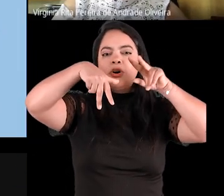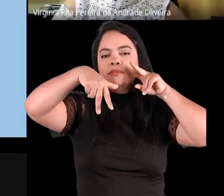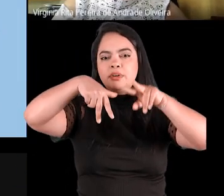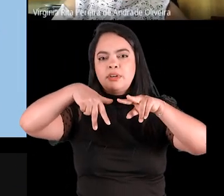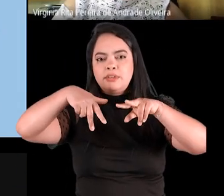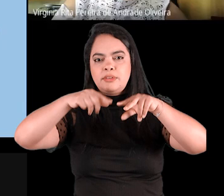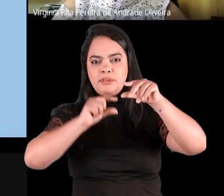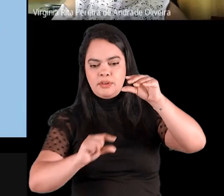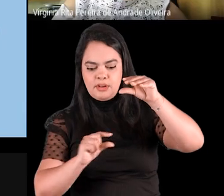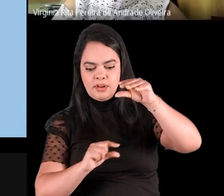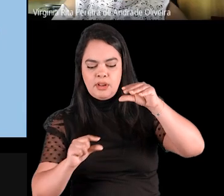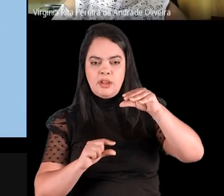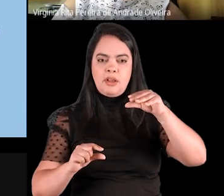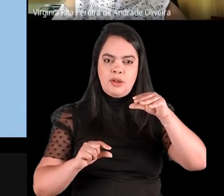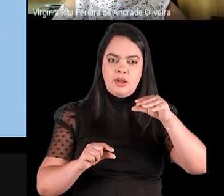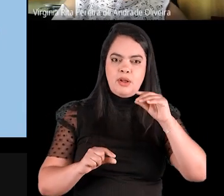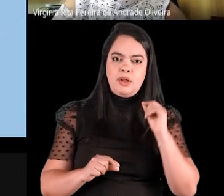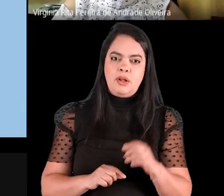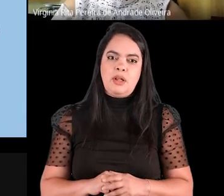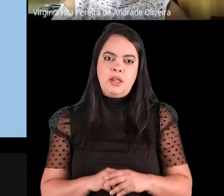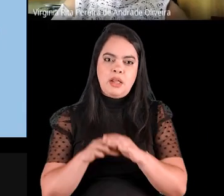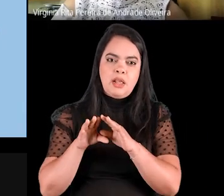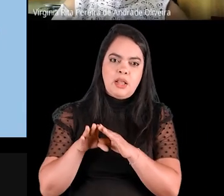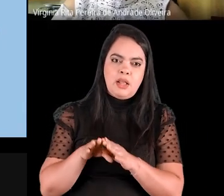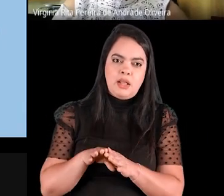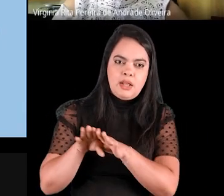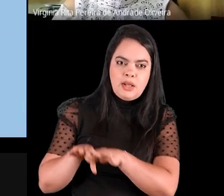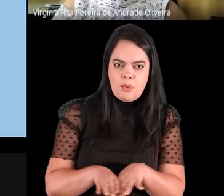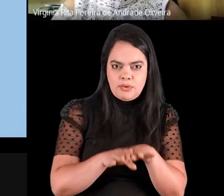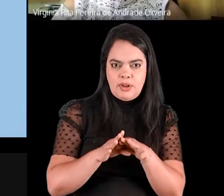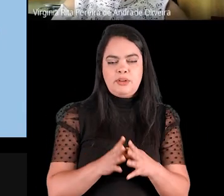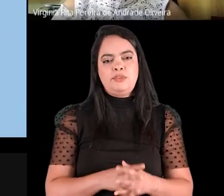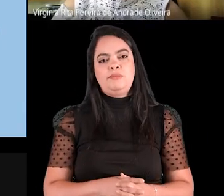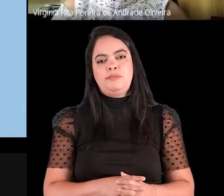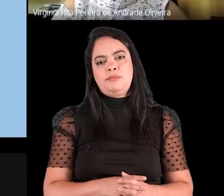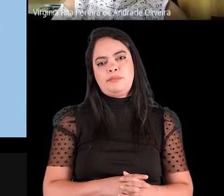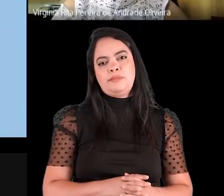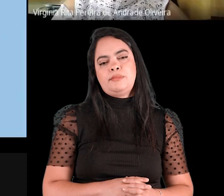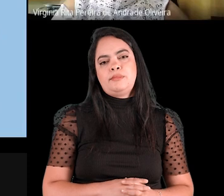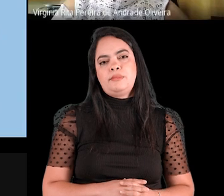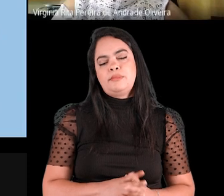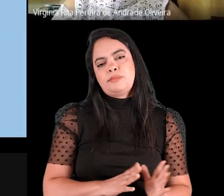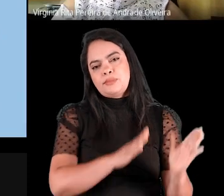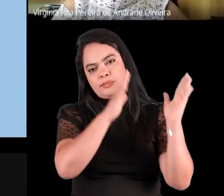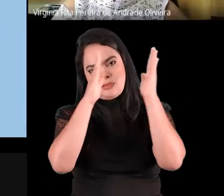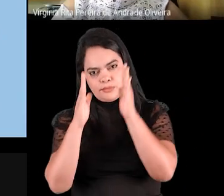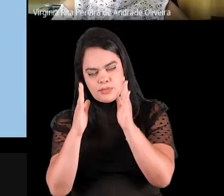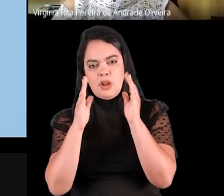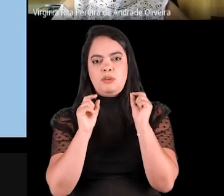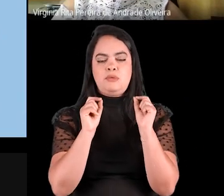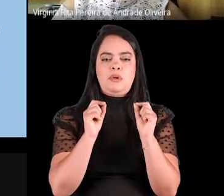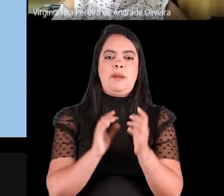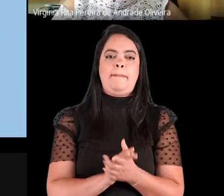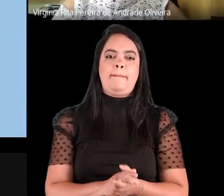a palavra igualdade. Então, a próxima, né? Ao centro do outro quadro,